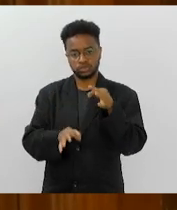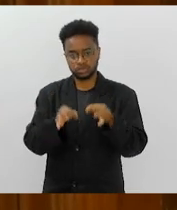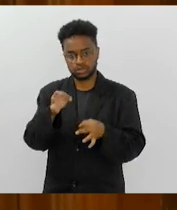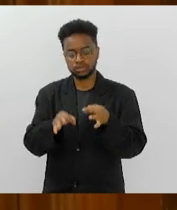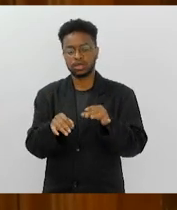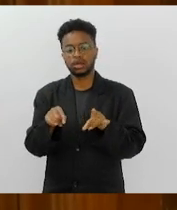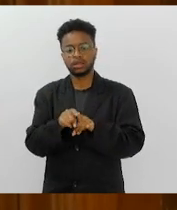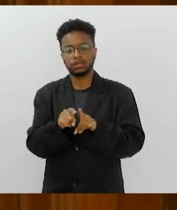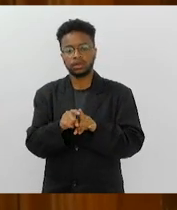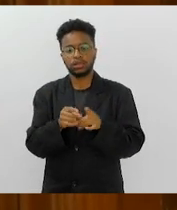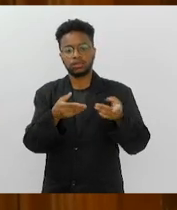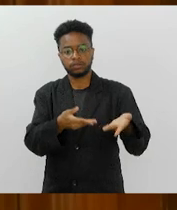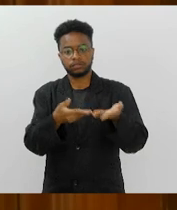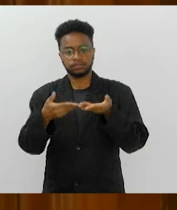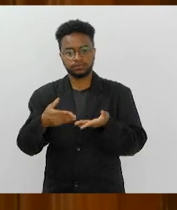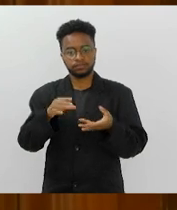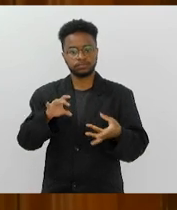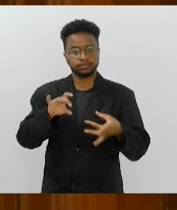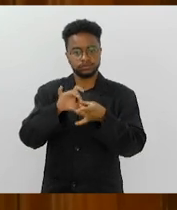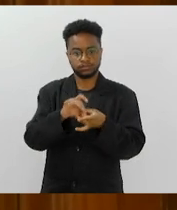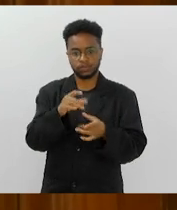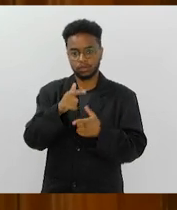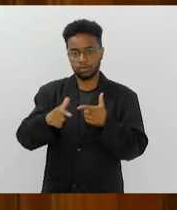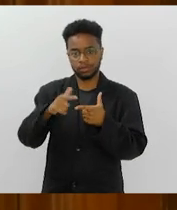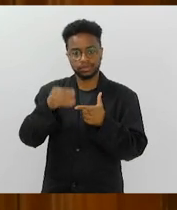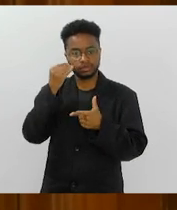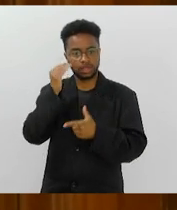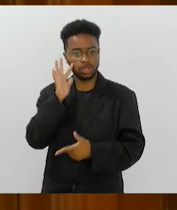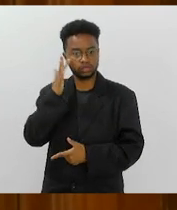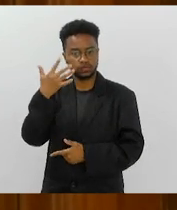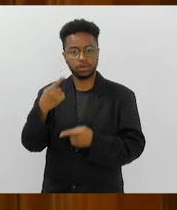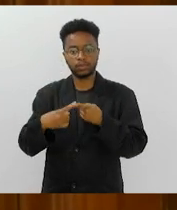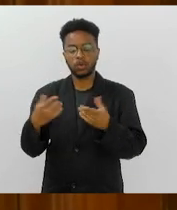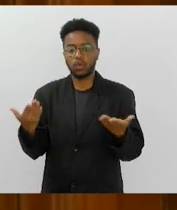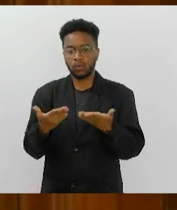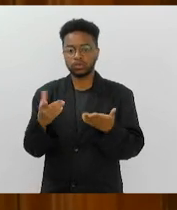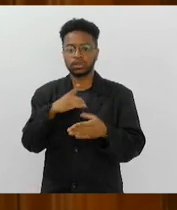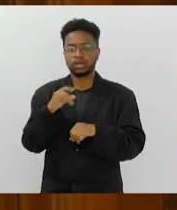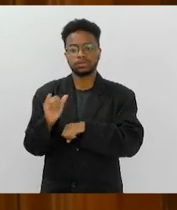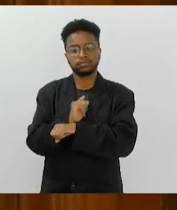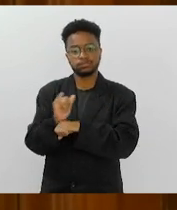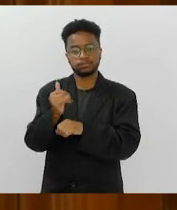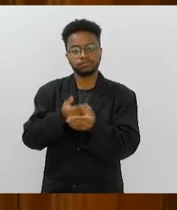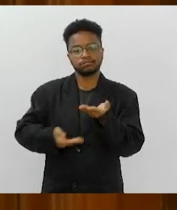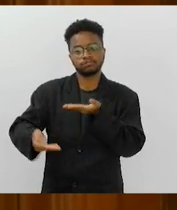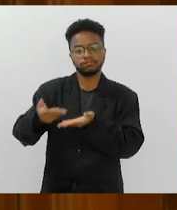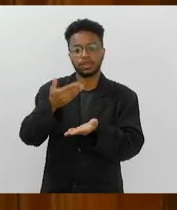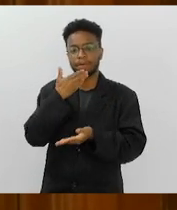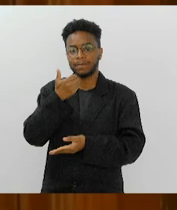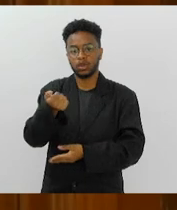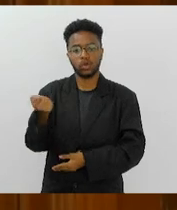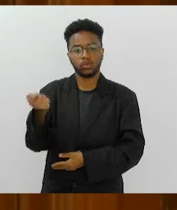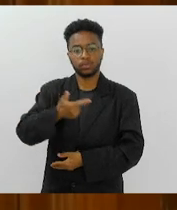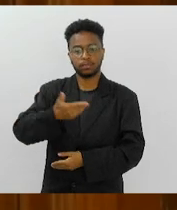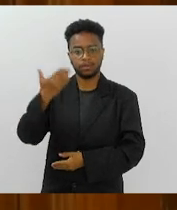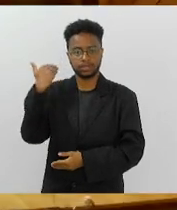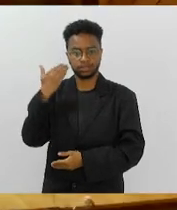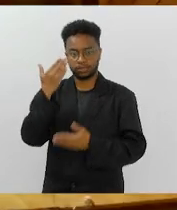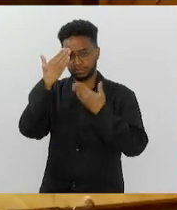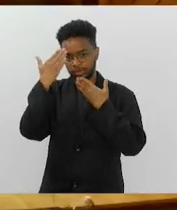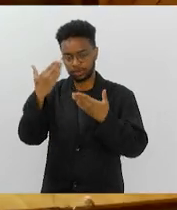esses órgãos para o problema, que hoje nós temos maneiras de lidar com isso melhor do que tínhamos antes. Obrigado.